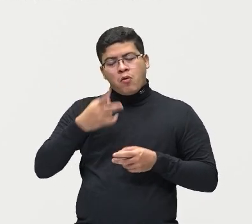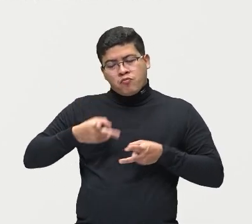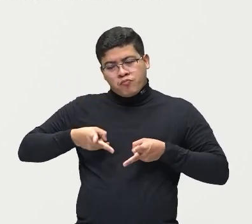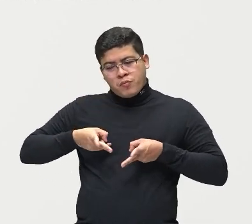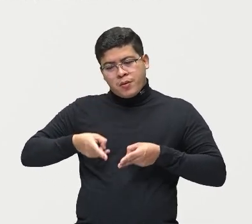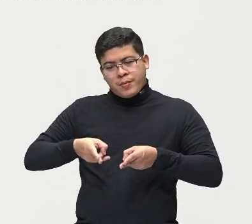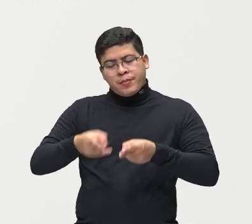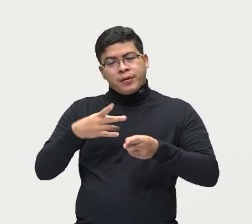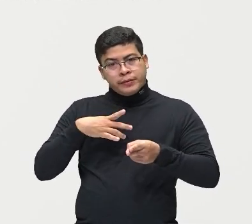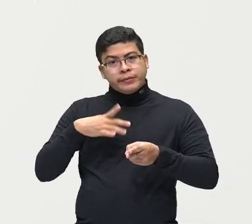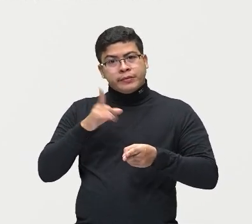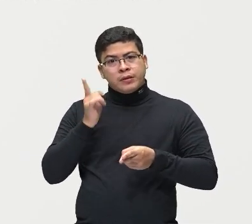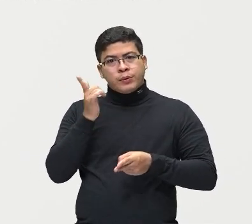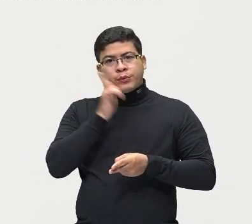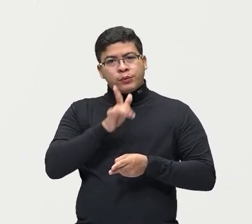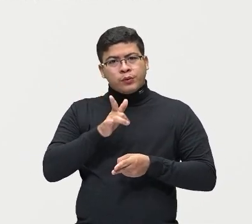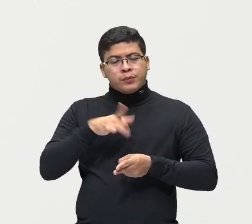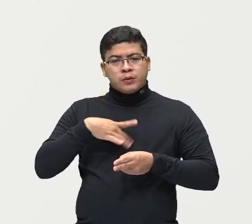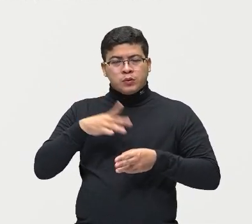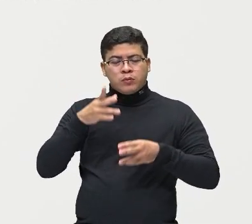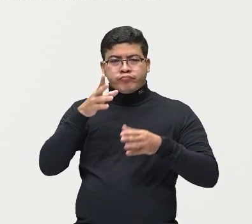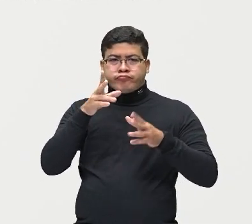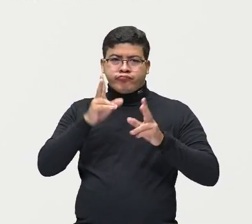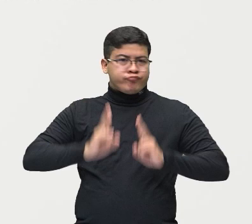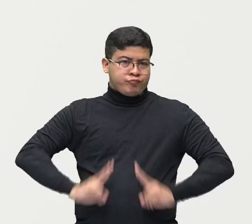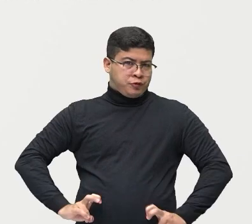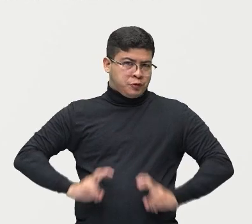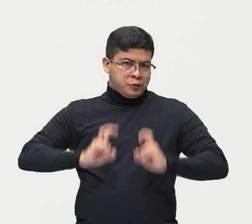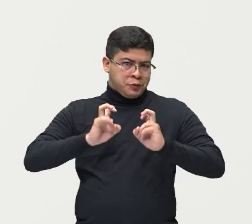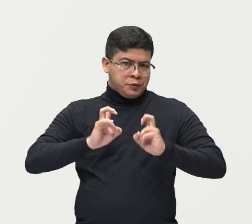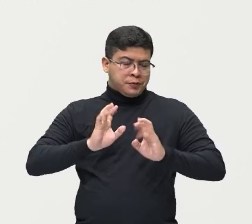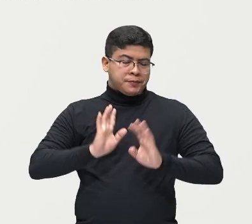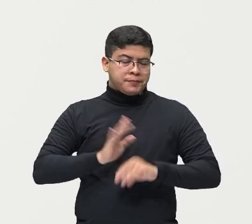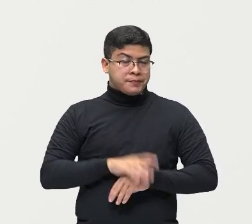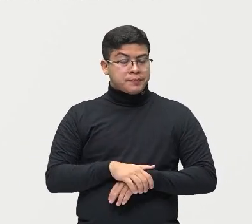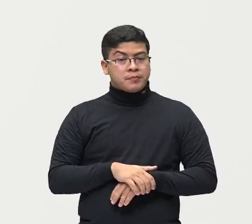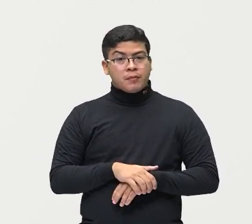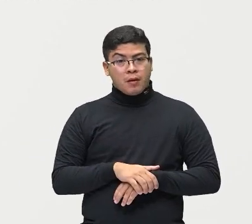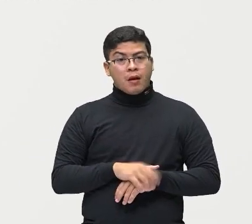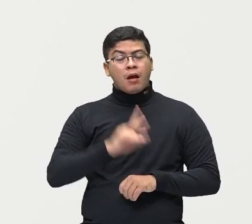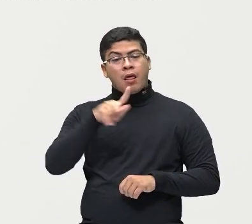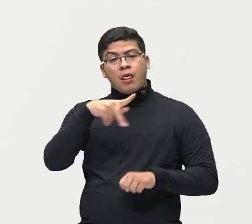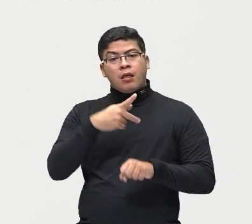início a esses testes. Depois a gente observa que em